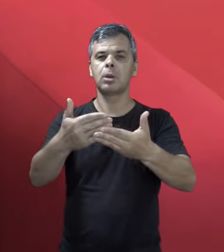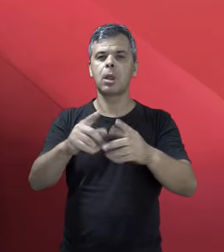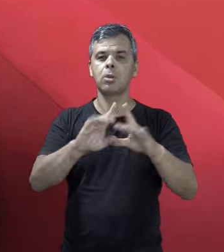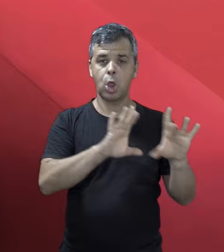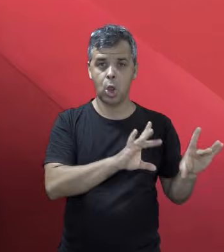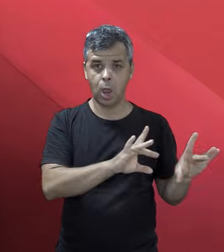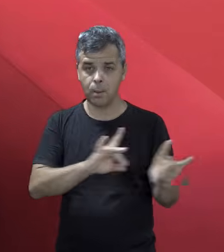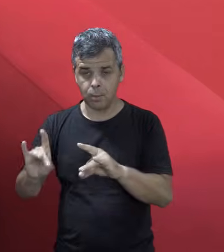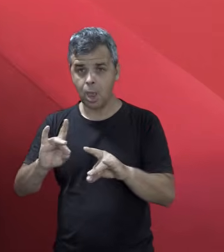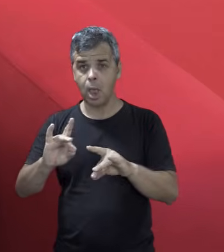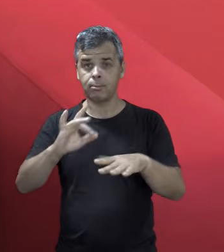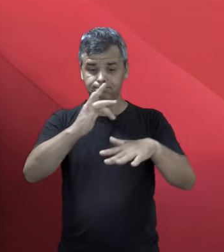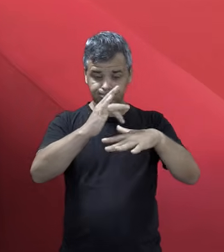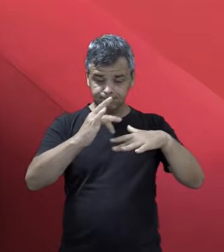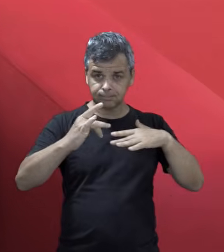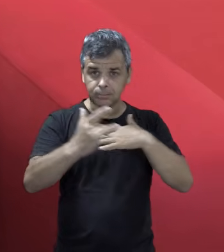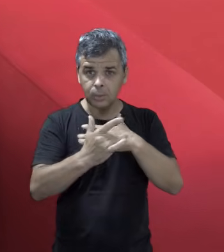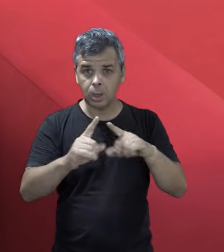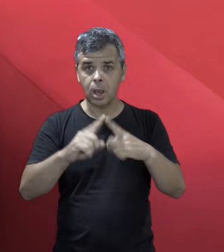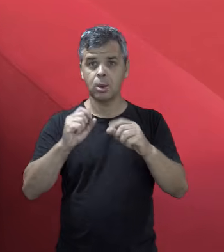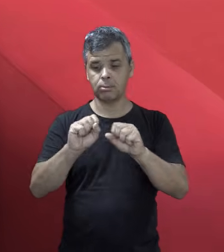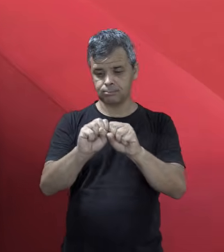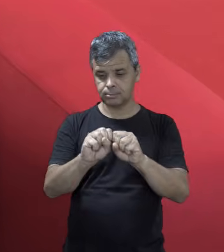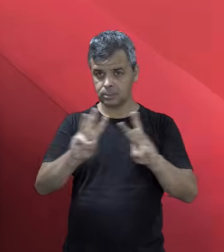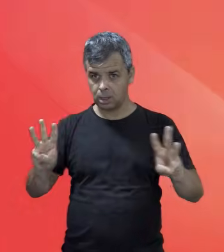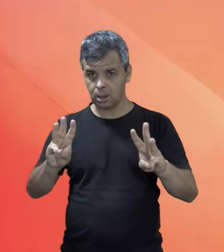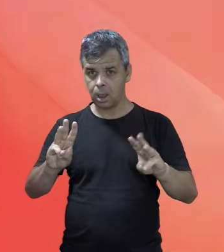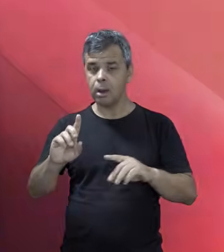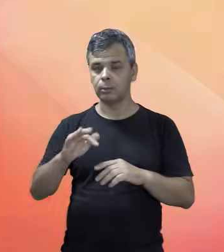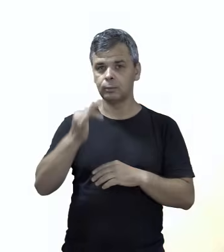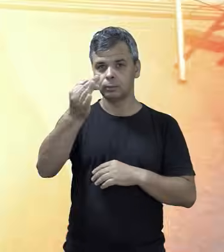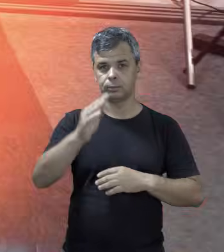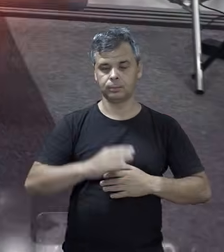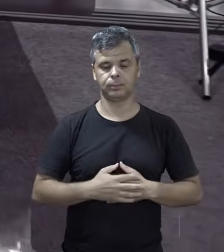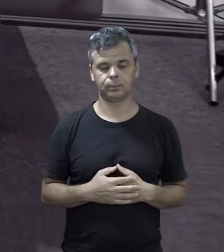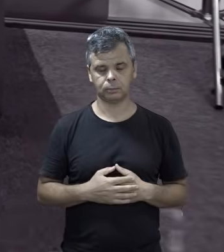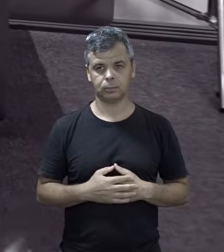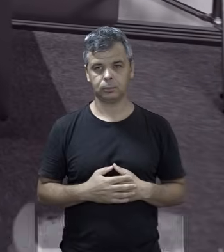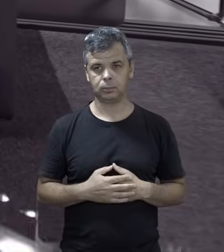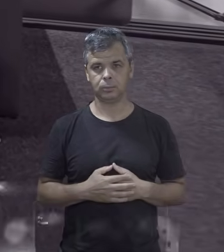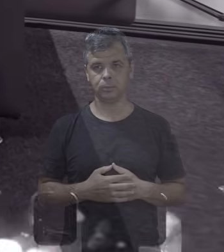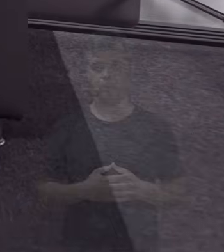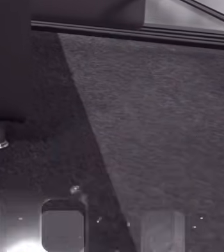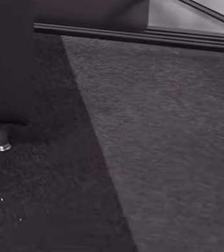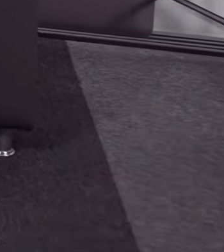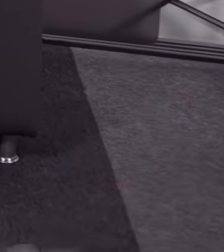só acompanhar nas nossas redes sociais e no nosso site. Até a próxima!